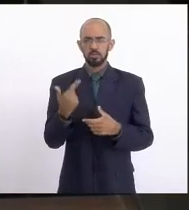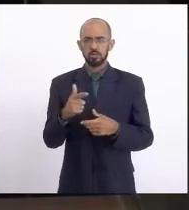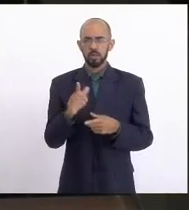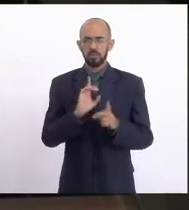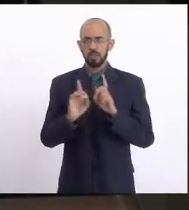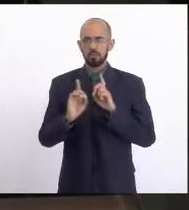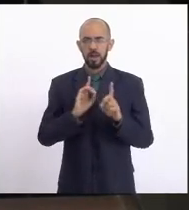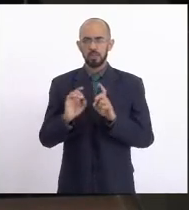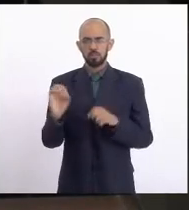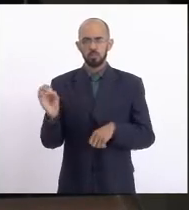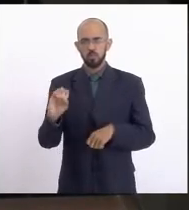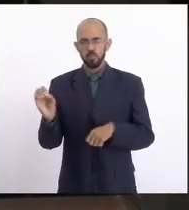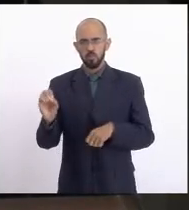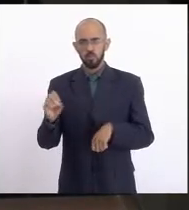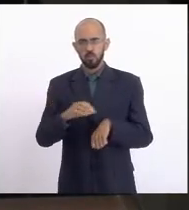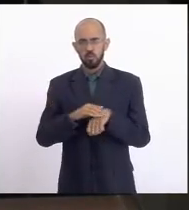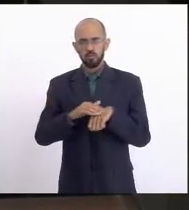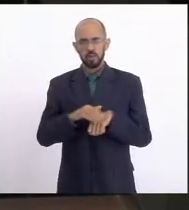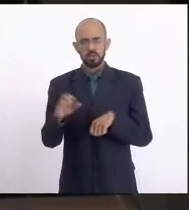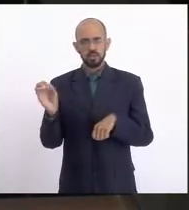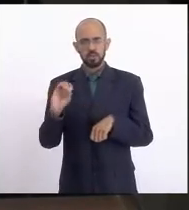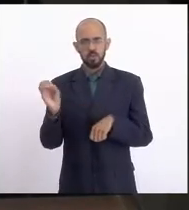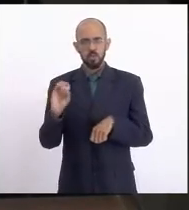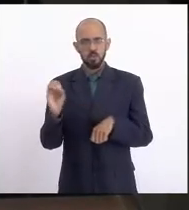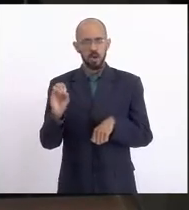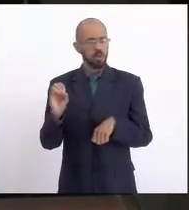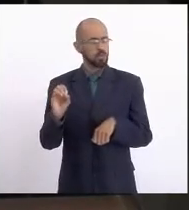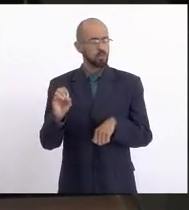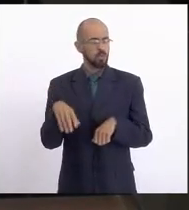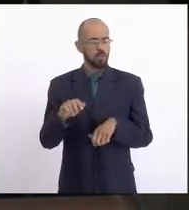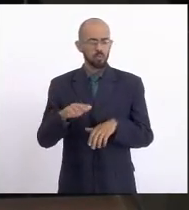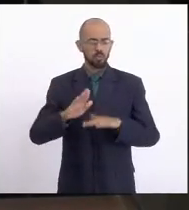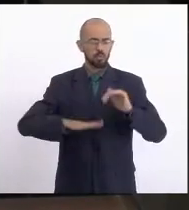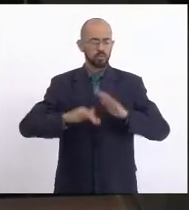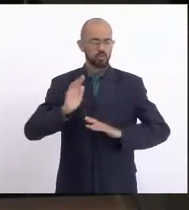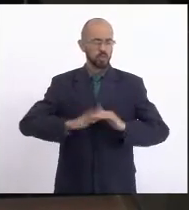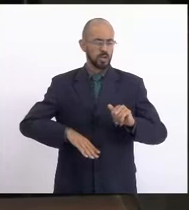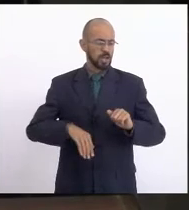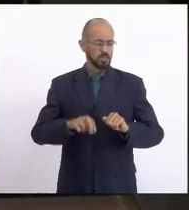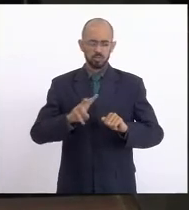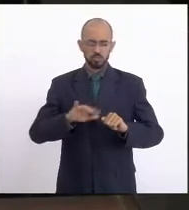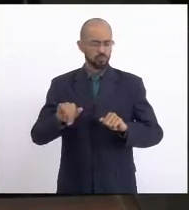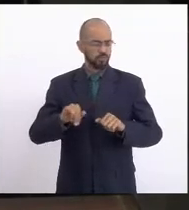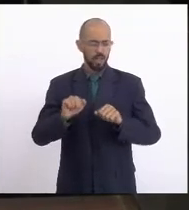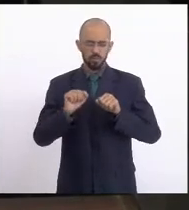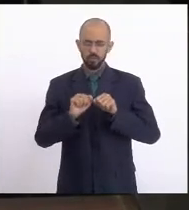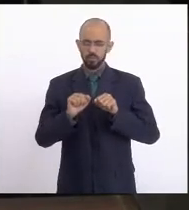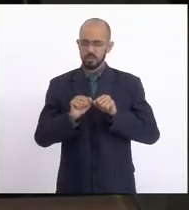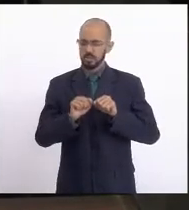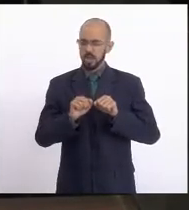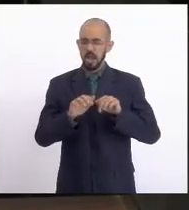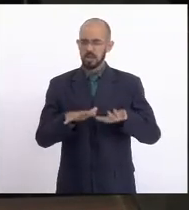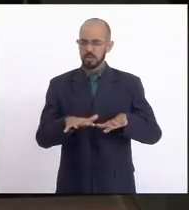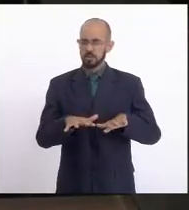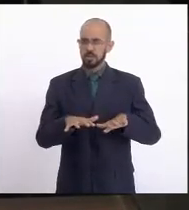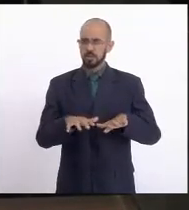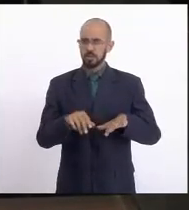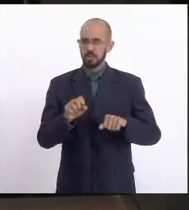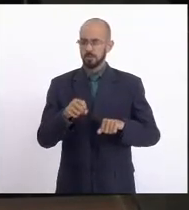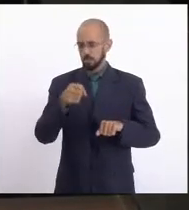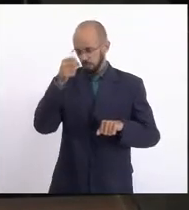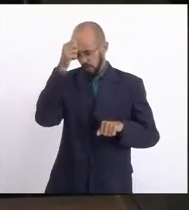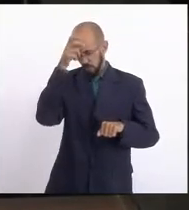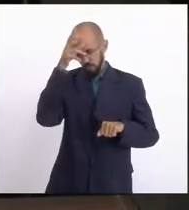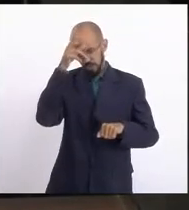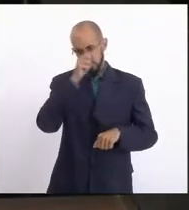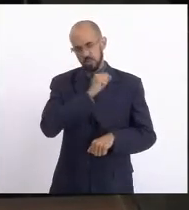nenhuma conversa sequer com profissionais da educação e suas representações, isso não vai ficar assim. O prefeito de São Gonçalo precisa